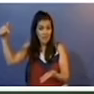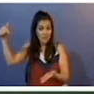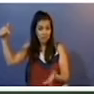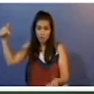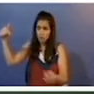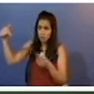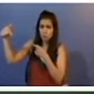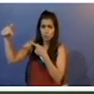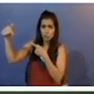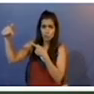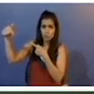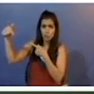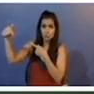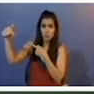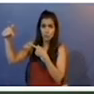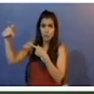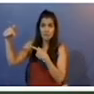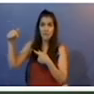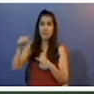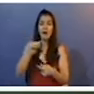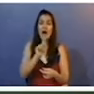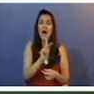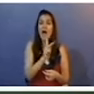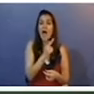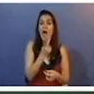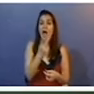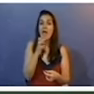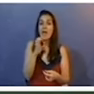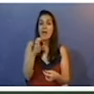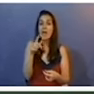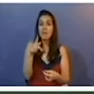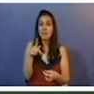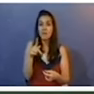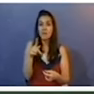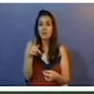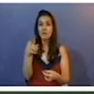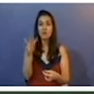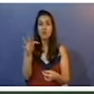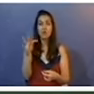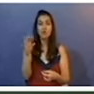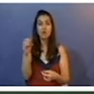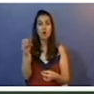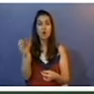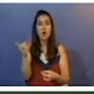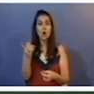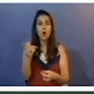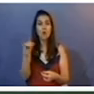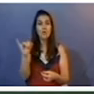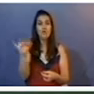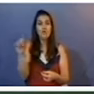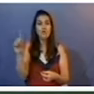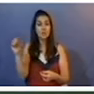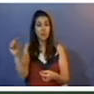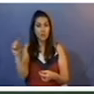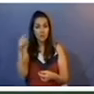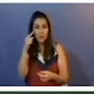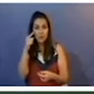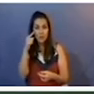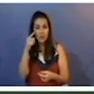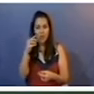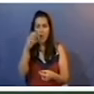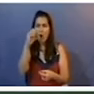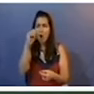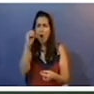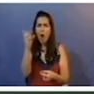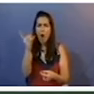é hept, mais a palavra óxido fica heptóxido. Aí coloca o D